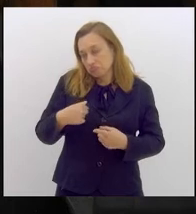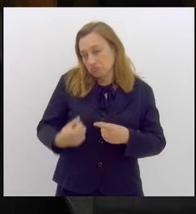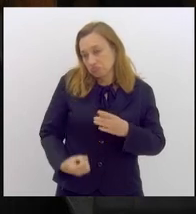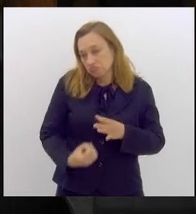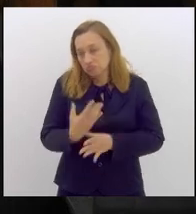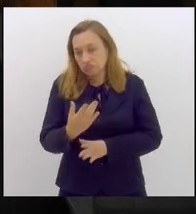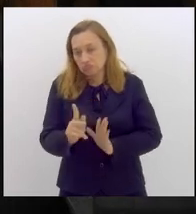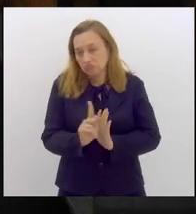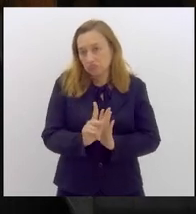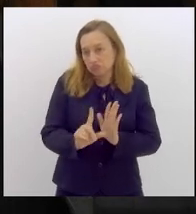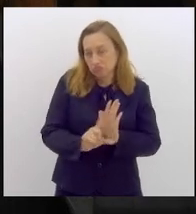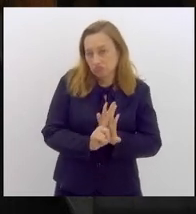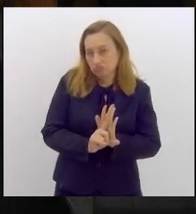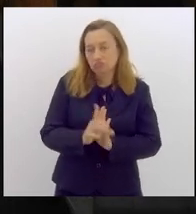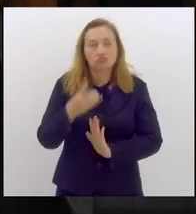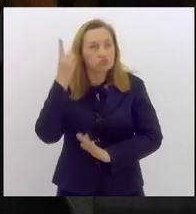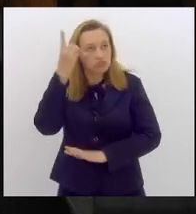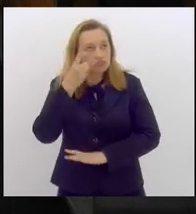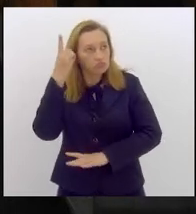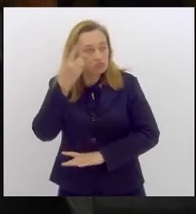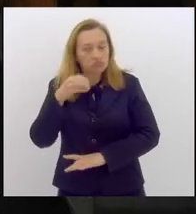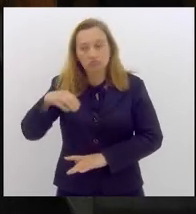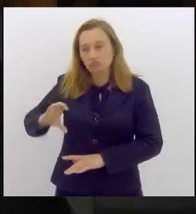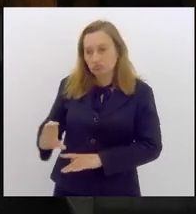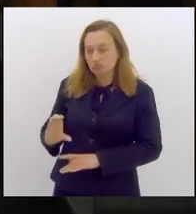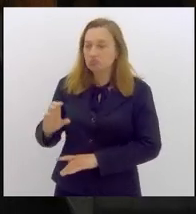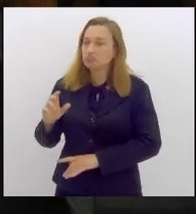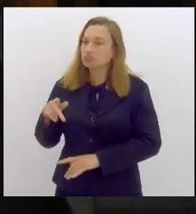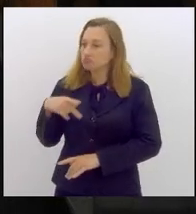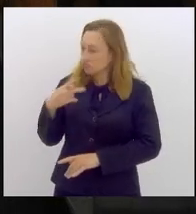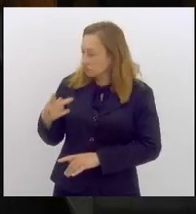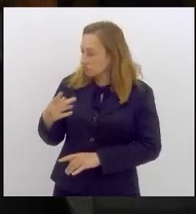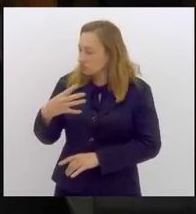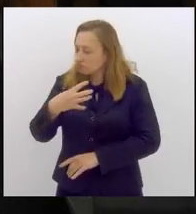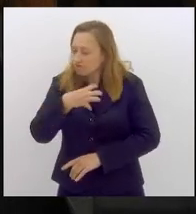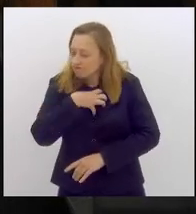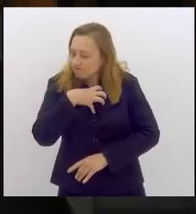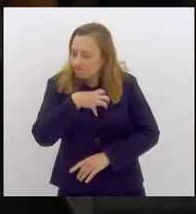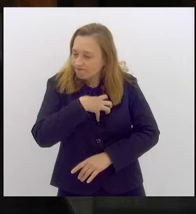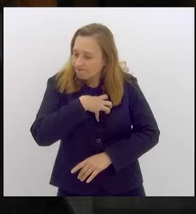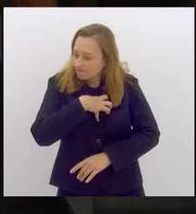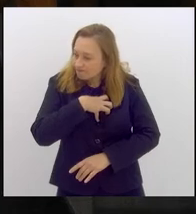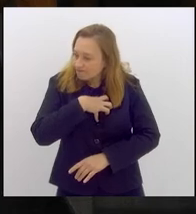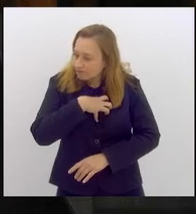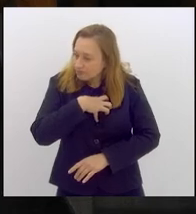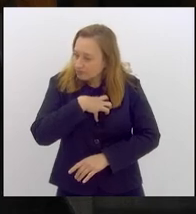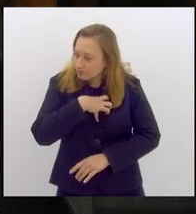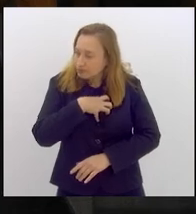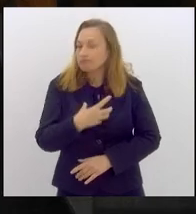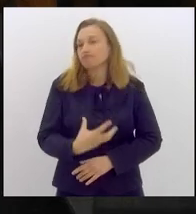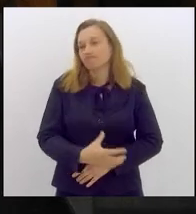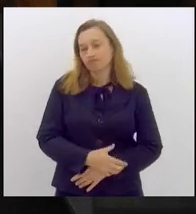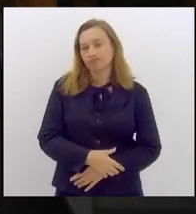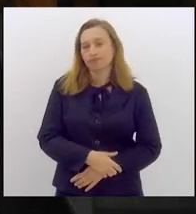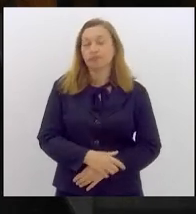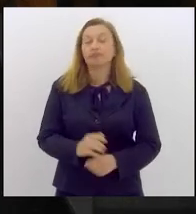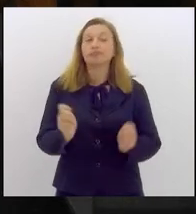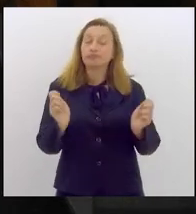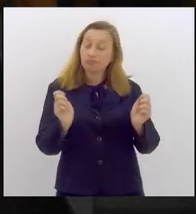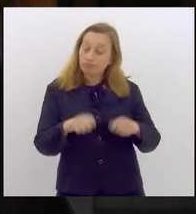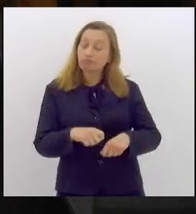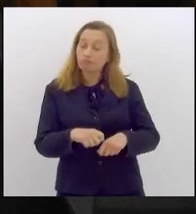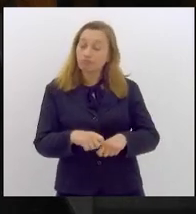Deputado Carlos Mink deu parecer no sentido de que há